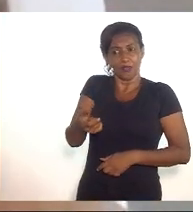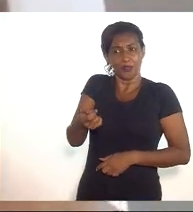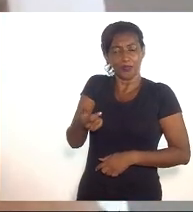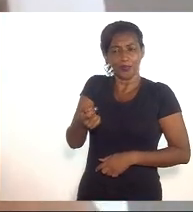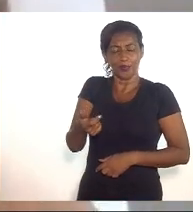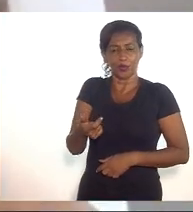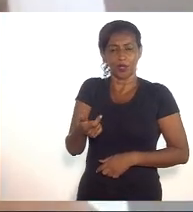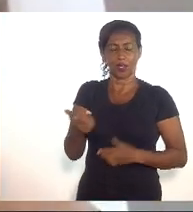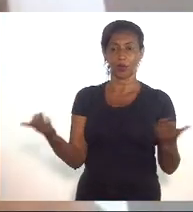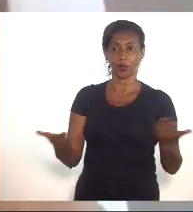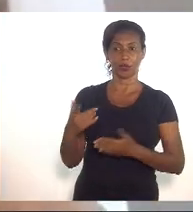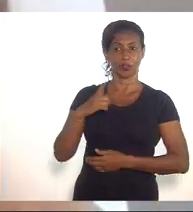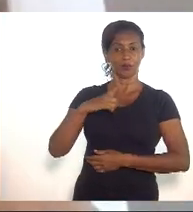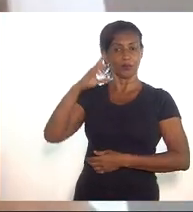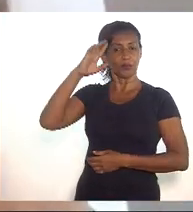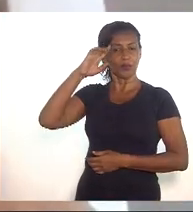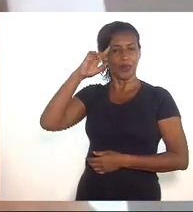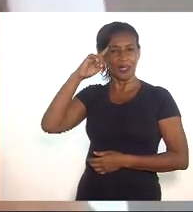ideia,